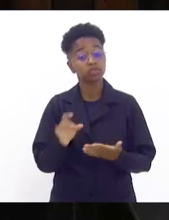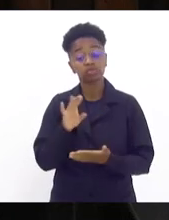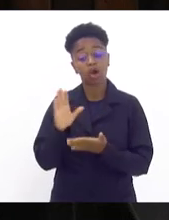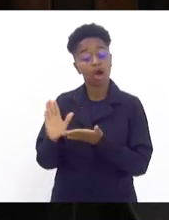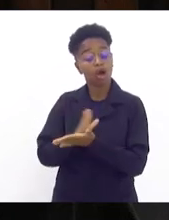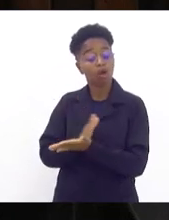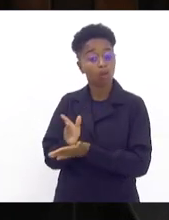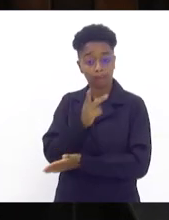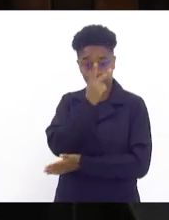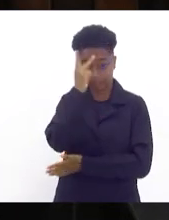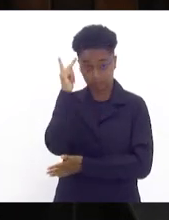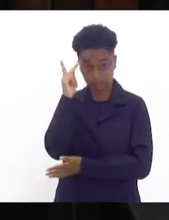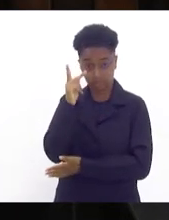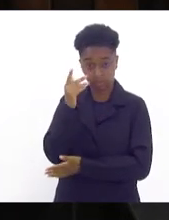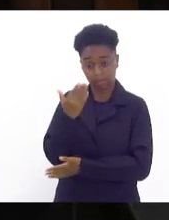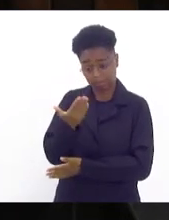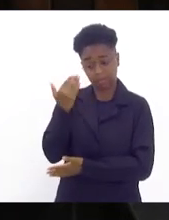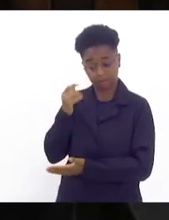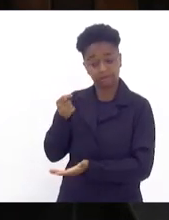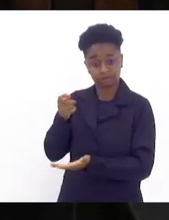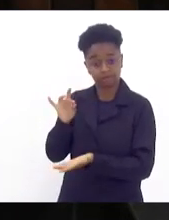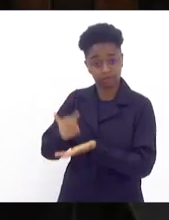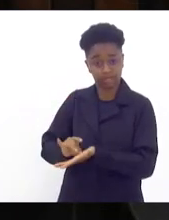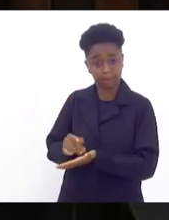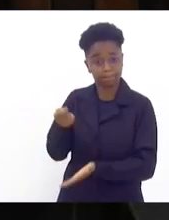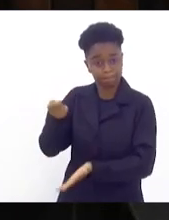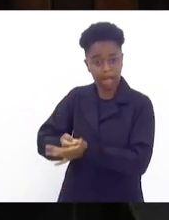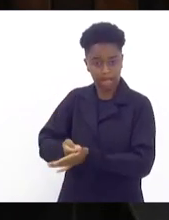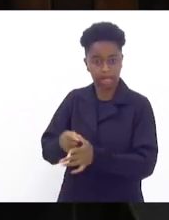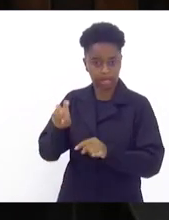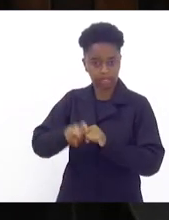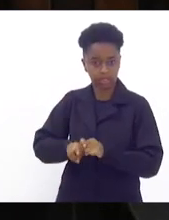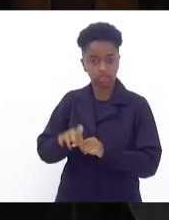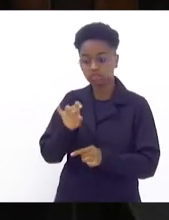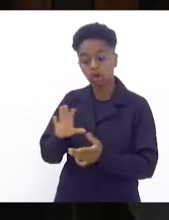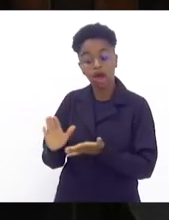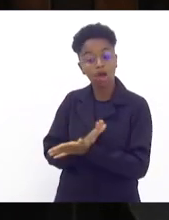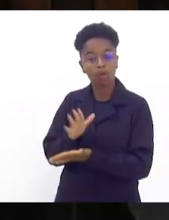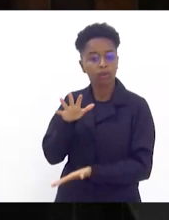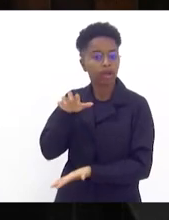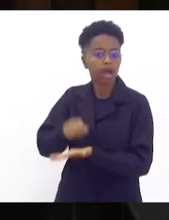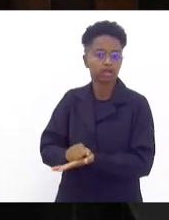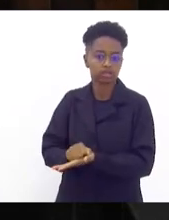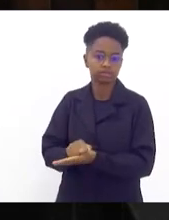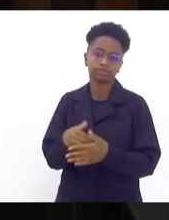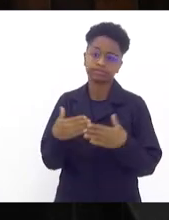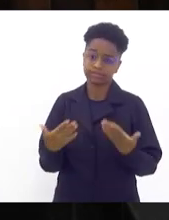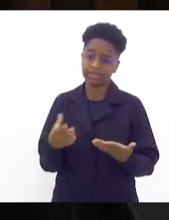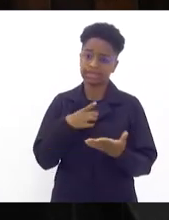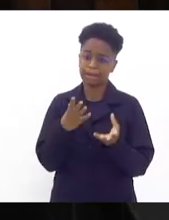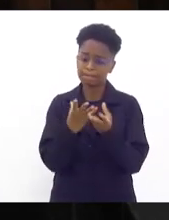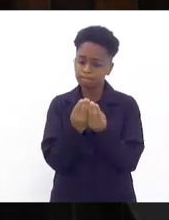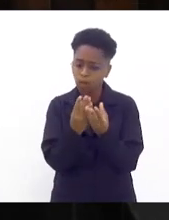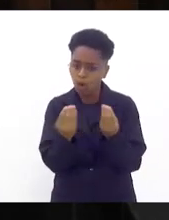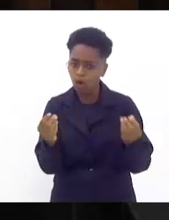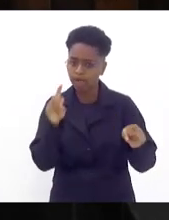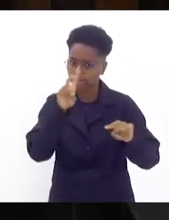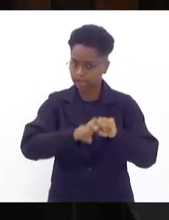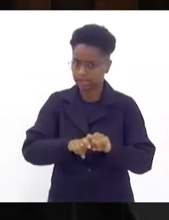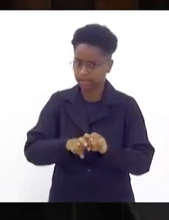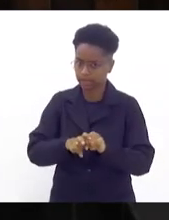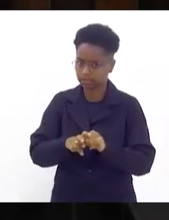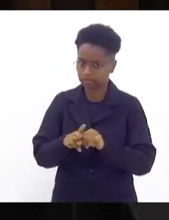pessoas que eram donos originais das cadeiras vitalícias se cadastraram novamente. Ou seja, há uma infinidade de cadeiras